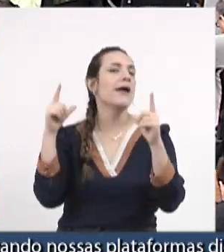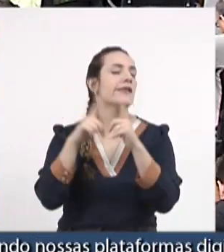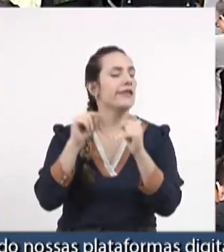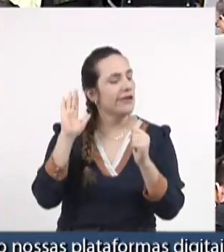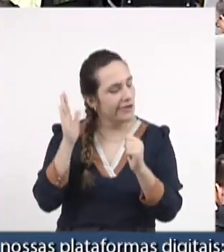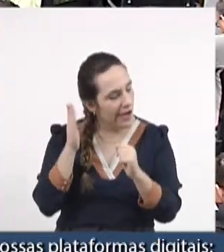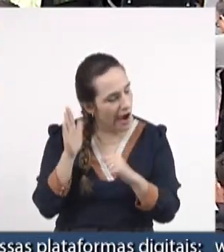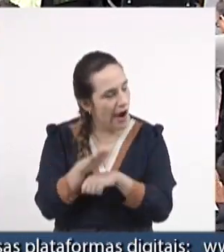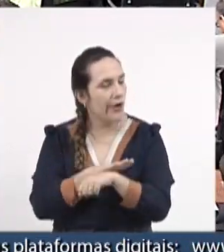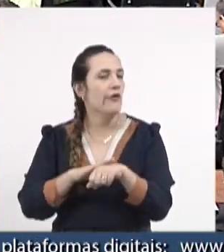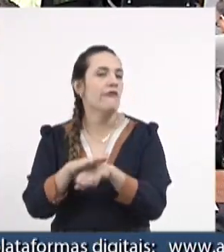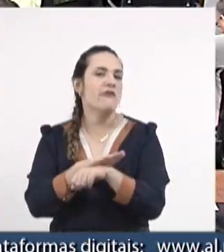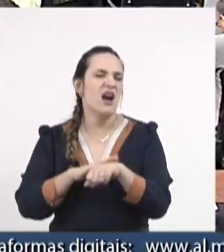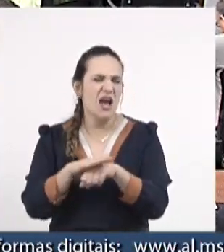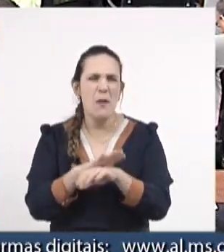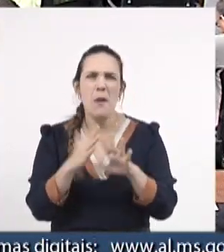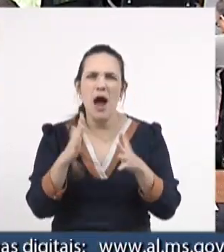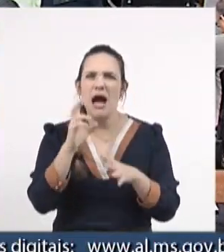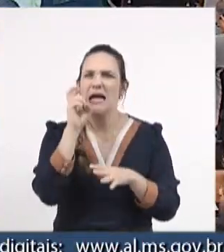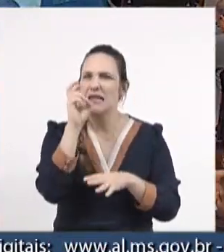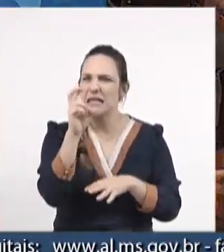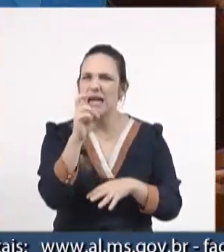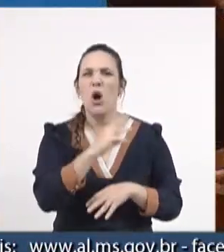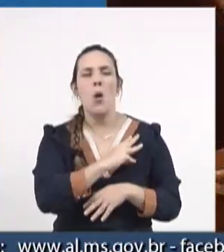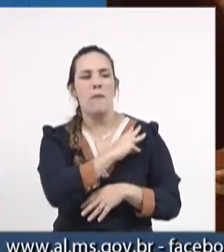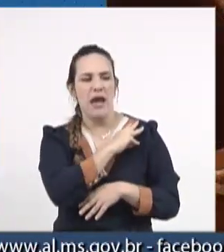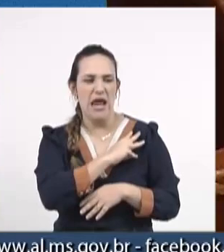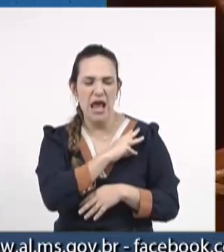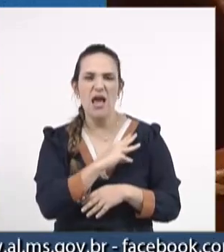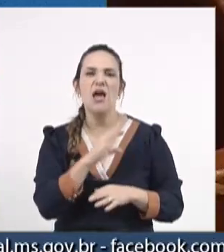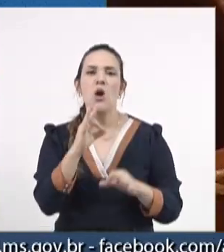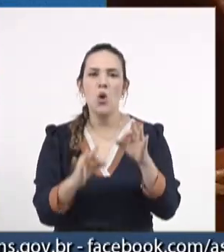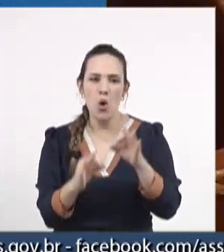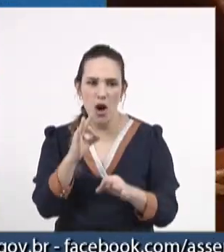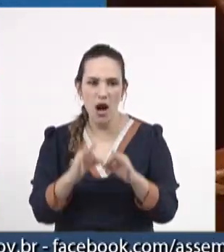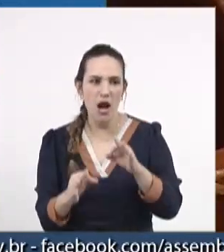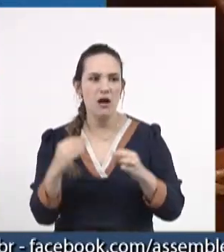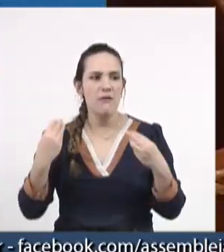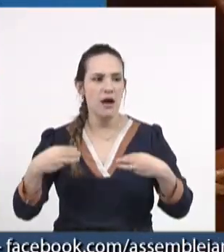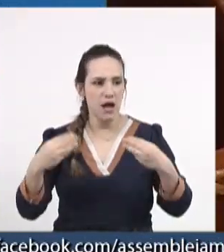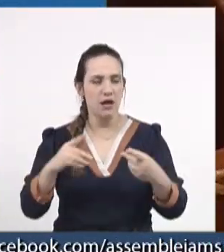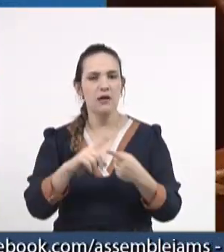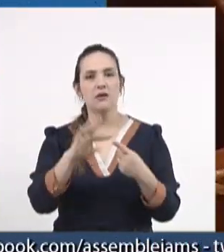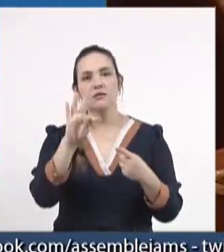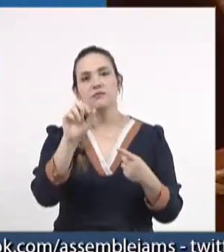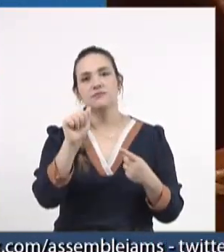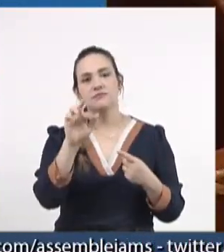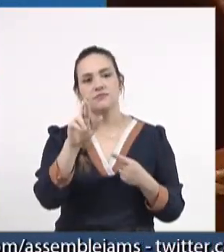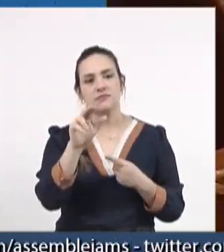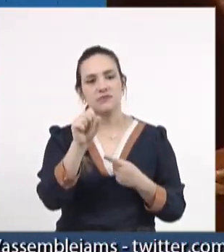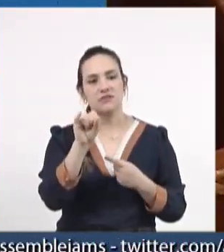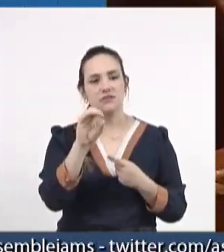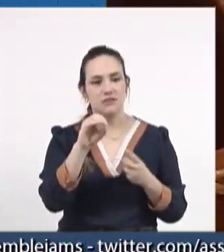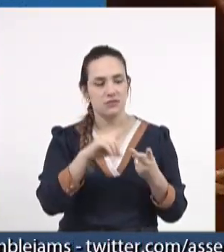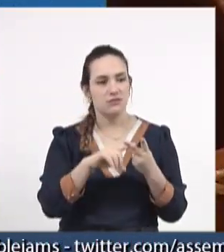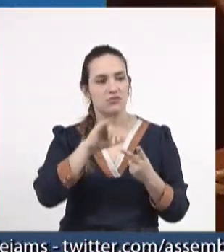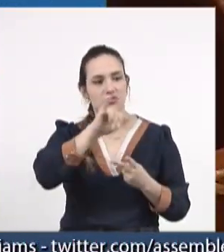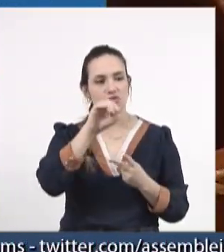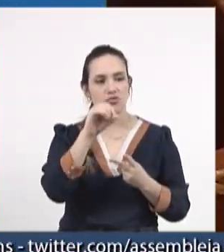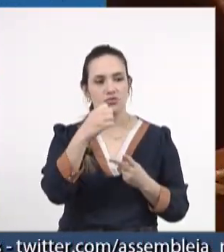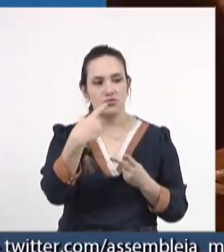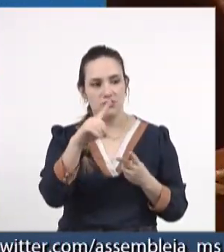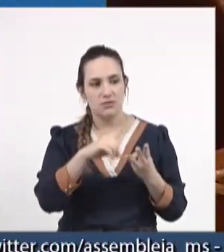anos, já conversei com 5 ministros da Justiça. Tarso Genro, Zé Eduardo